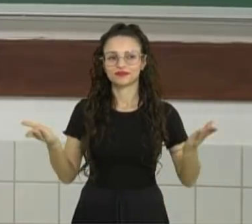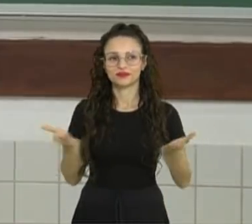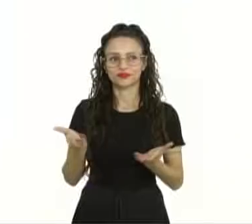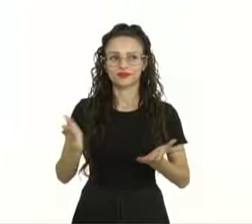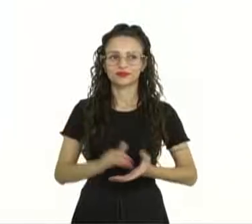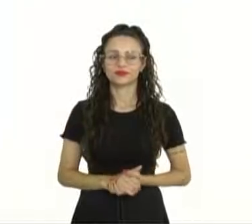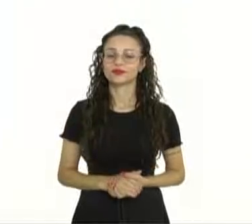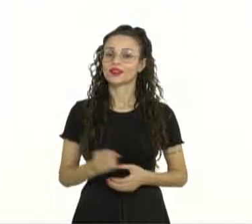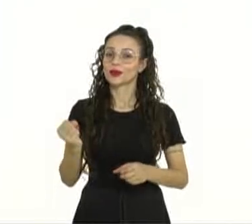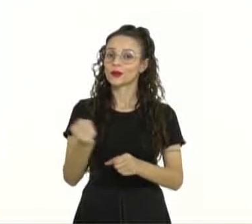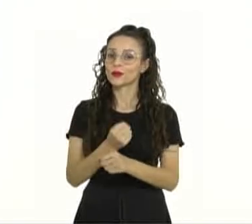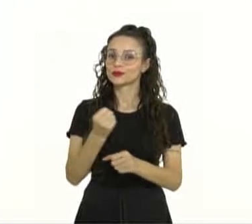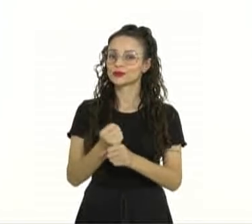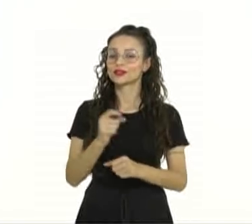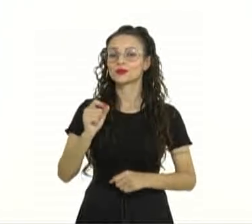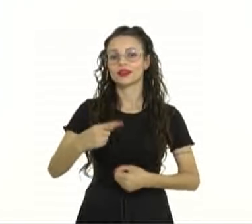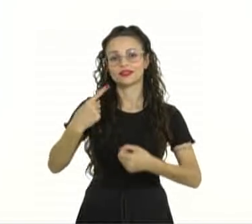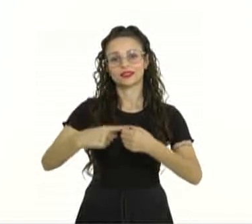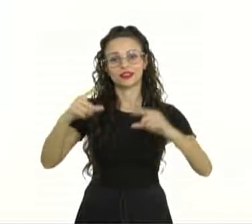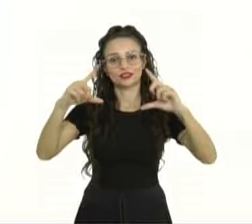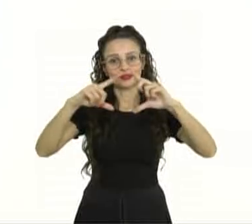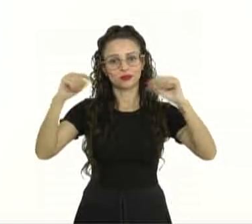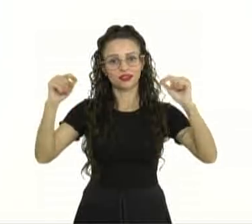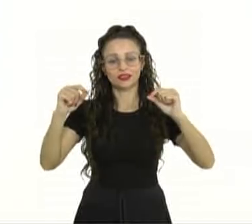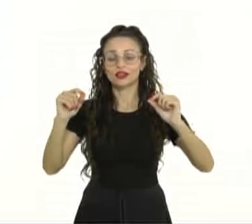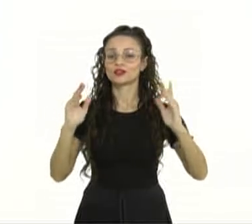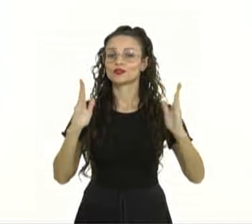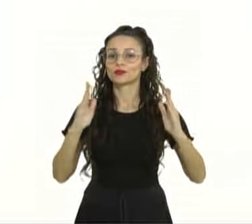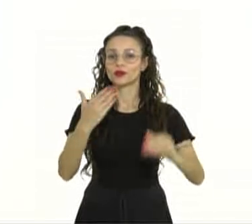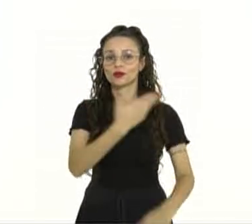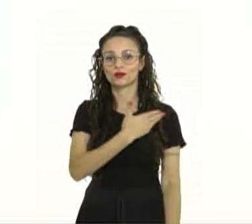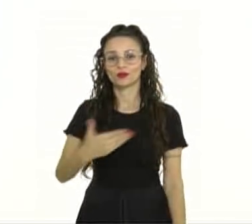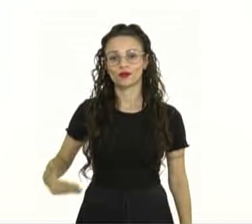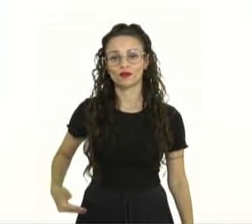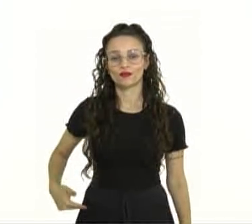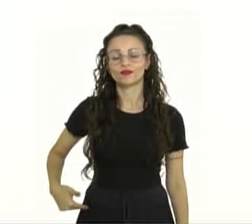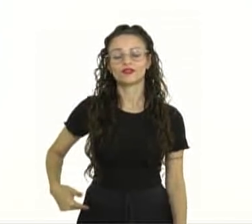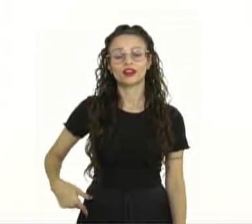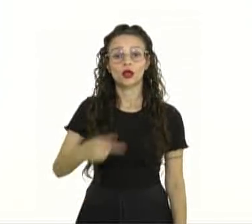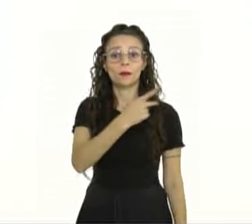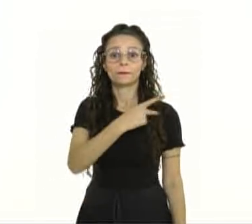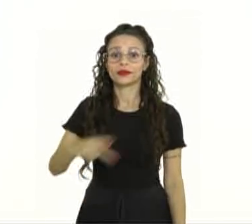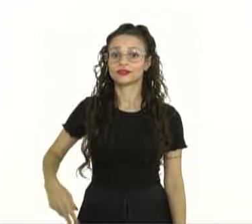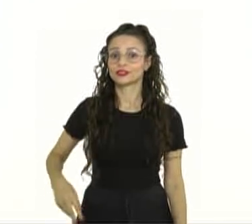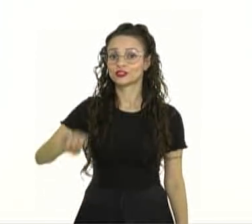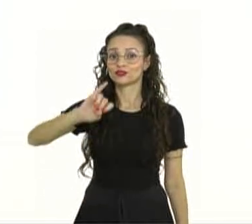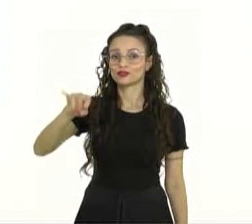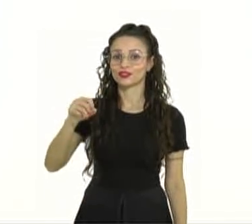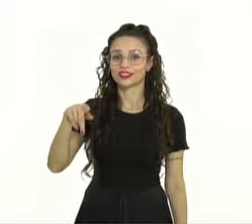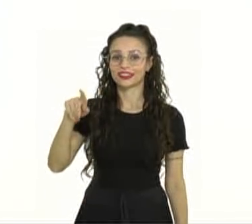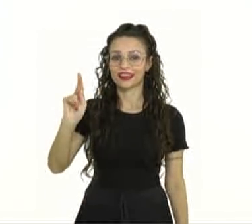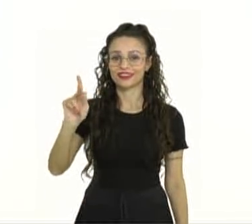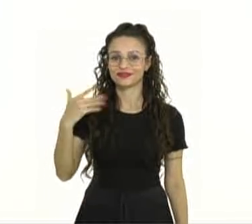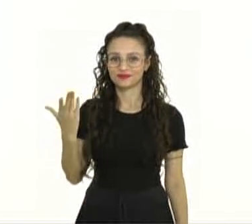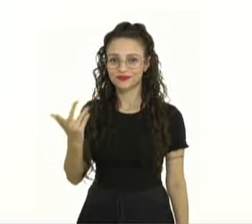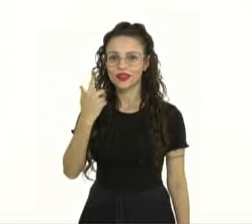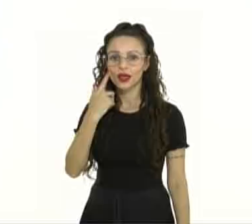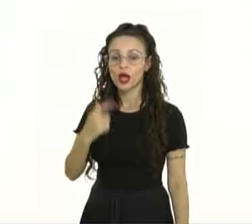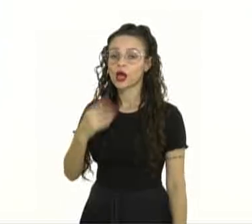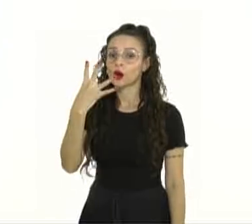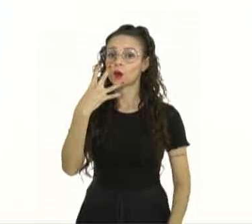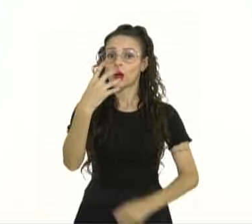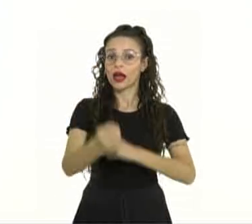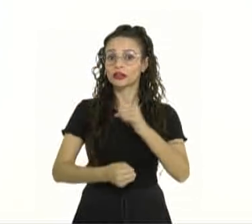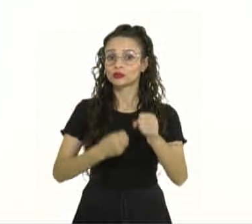é a construção de Brasília, construída durante o governo do presidente Juscelino Kubitschek, um milagre da construção. Imagina, em 4